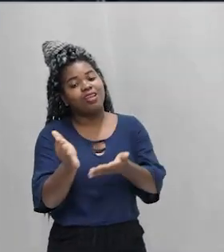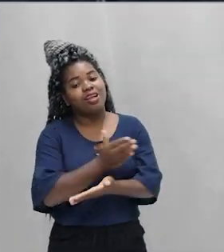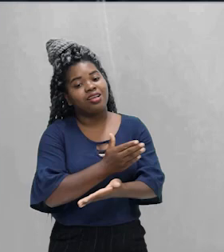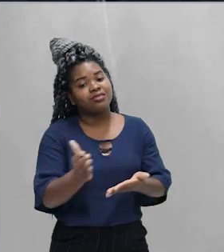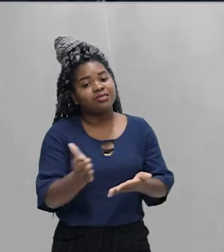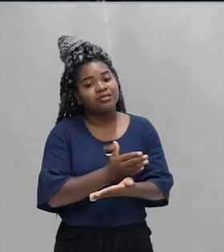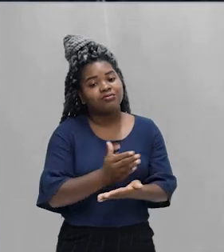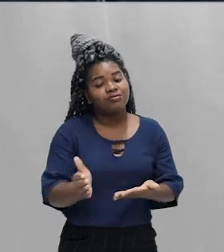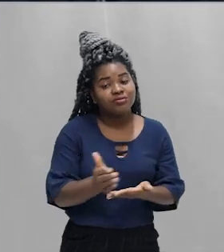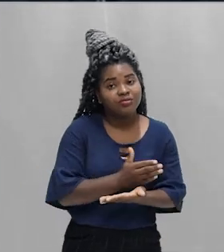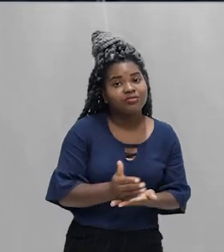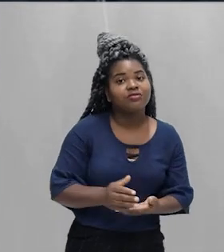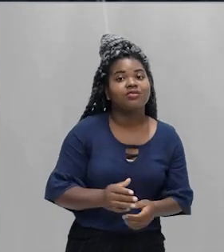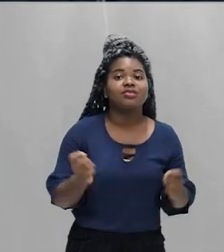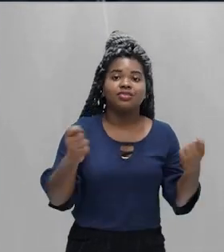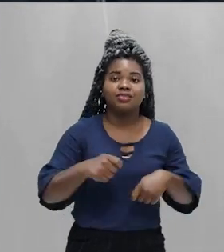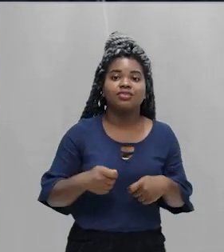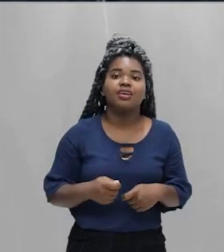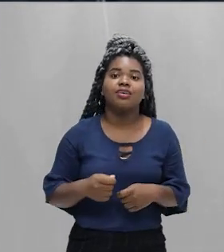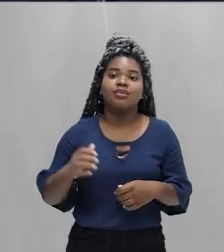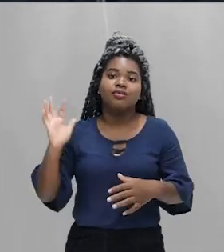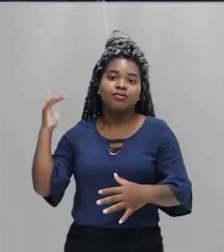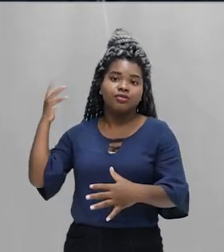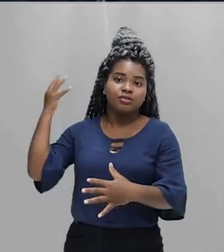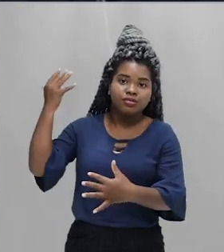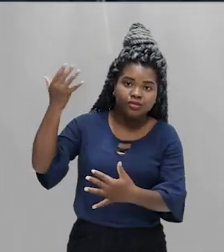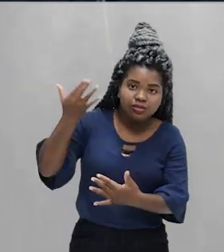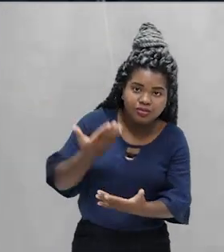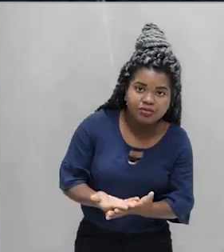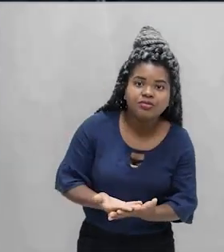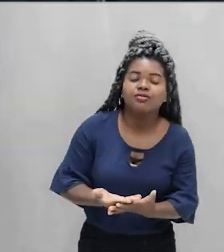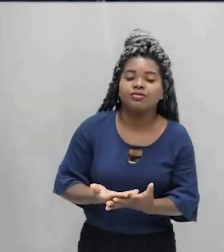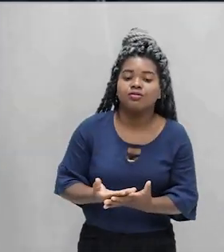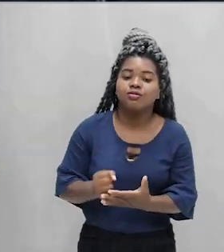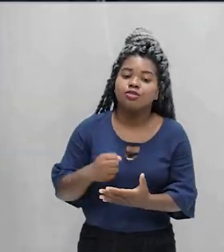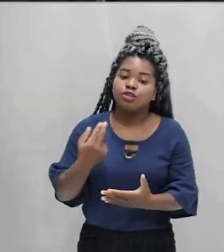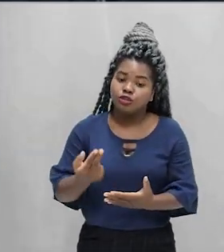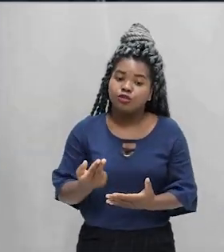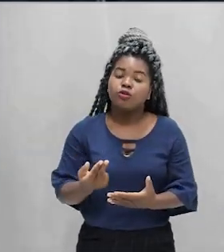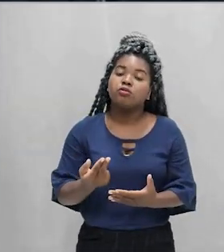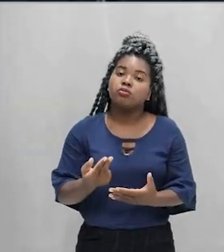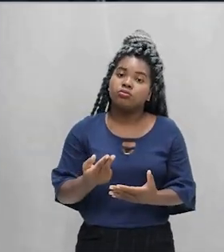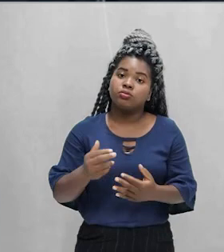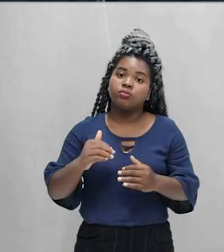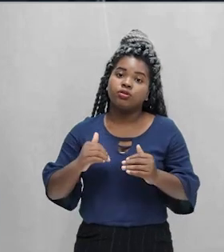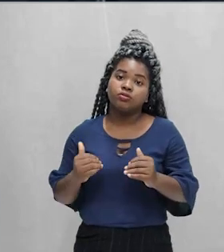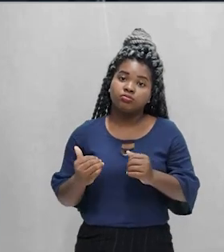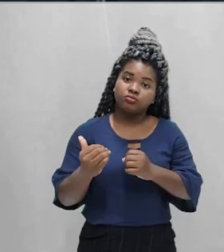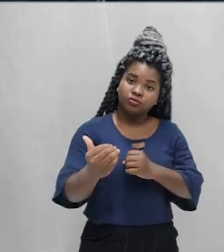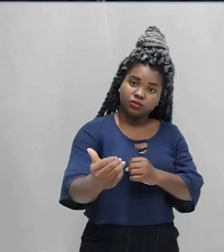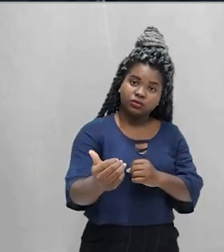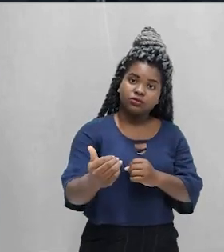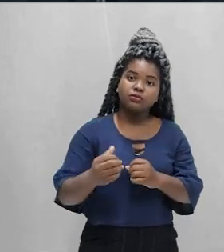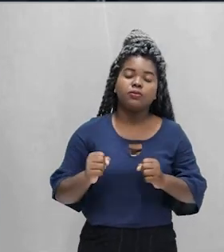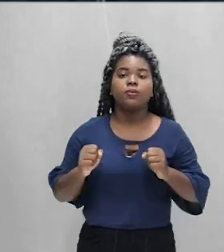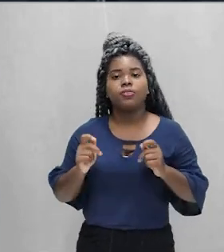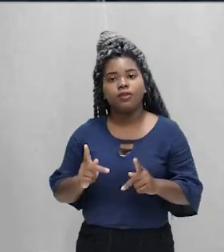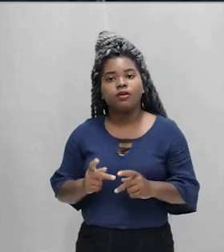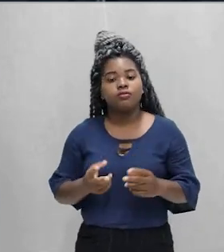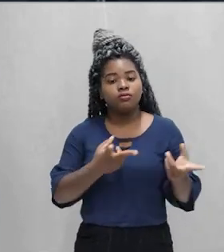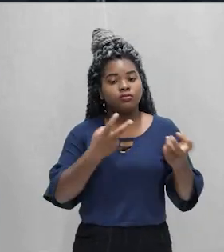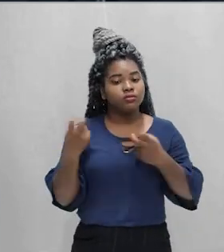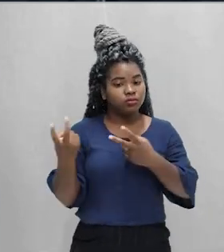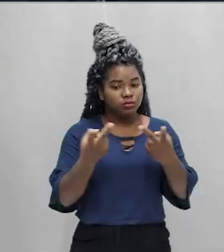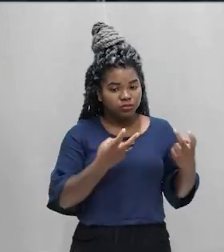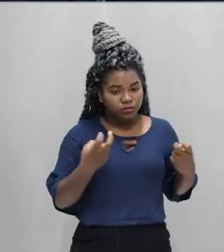voltar ao passado, às vezes você pode permanecer onde você está ou às vezes você pode avançar. Isso você percebe